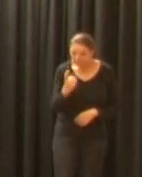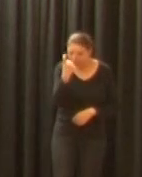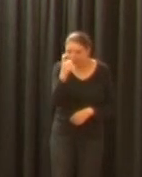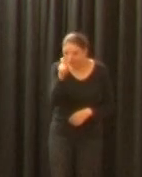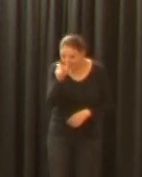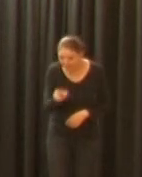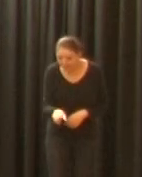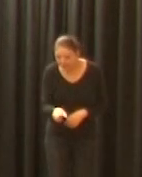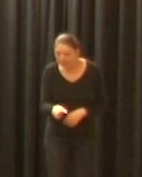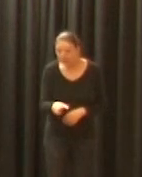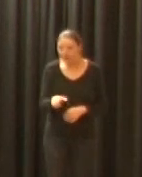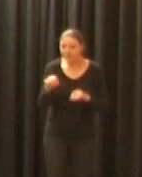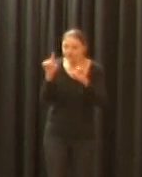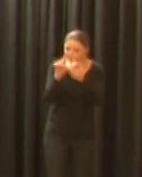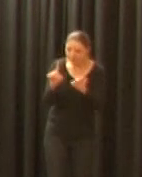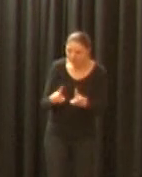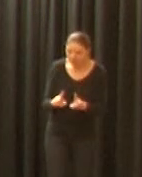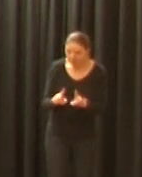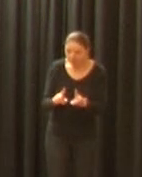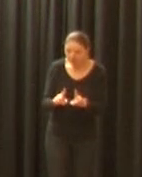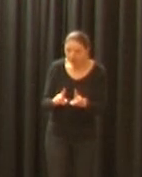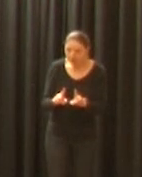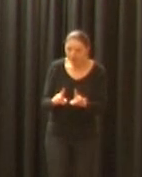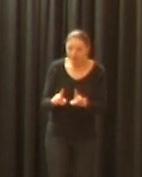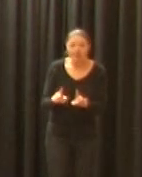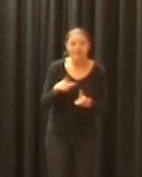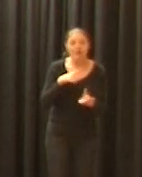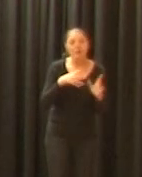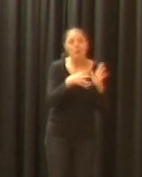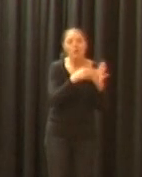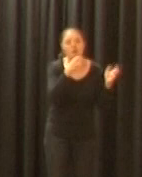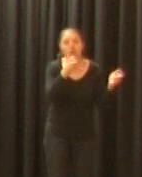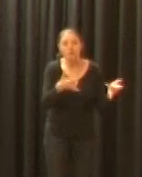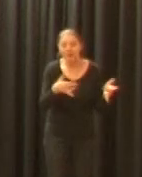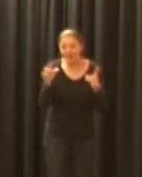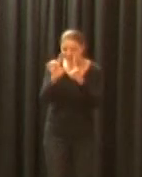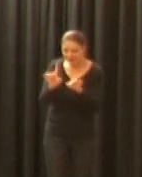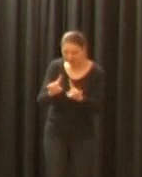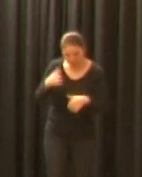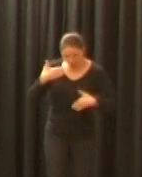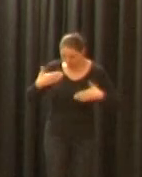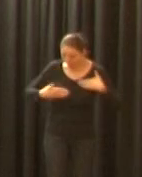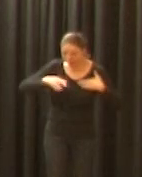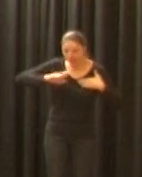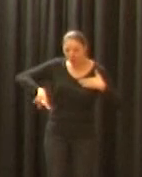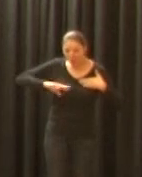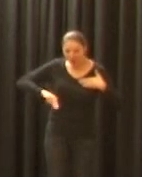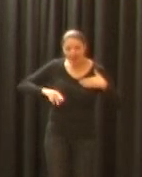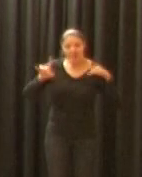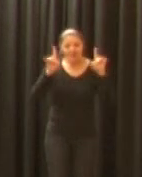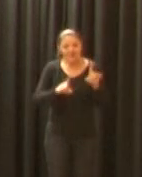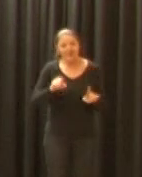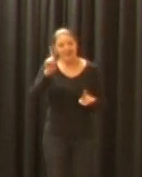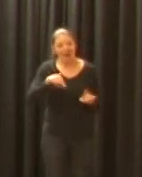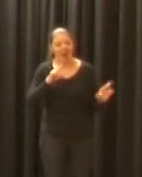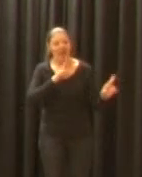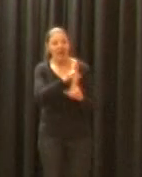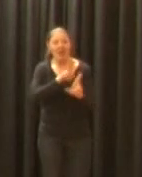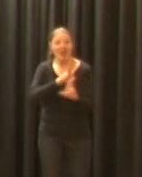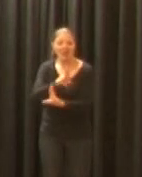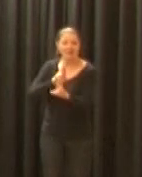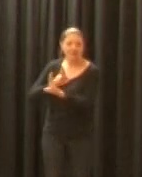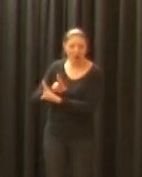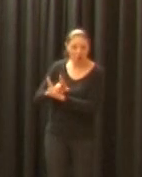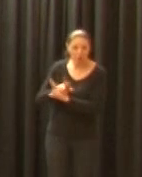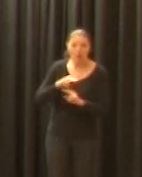que a deficiência não está no corpo e um produto da relação. Então, pois é, vai entrar a